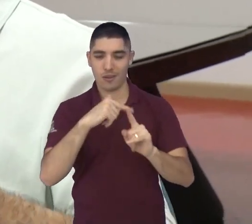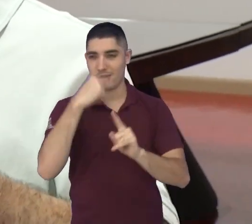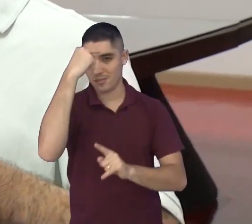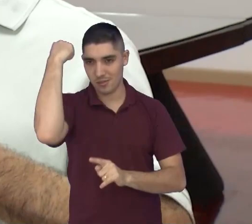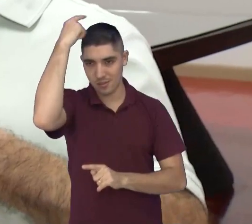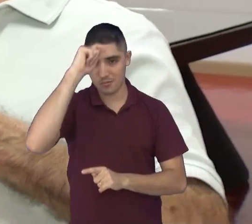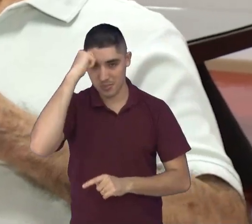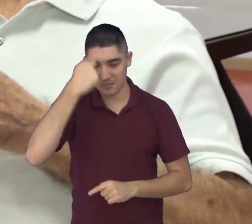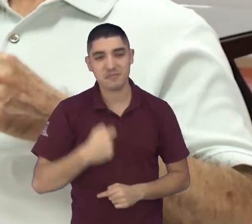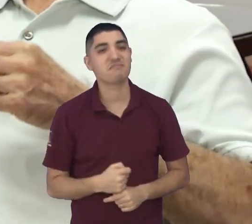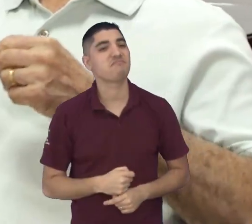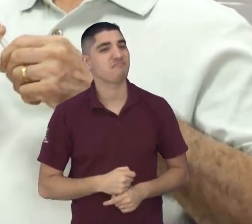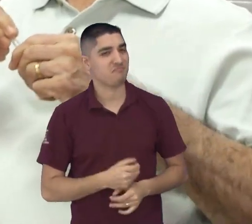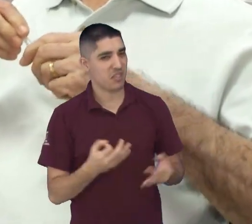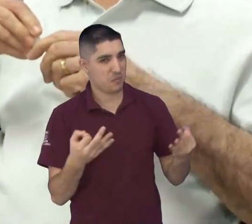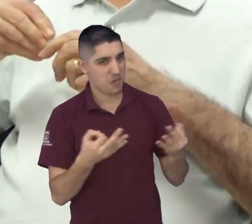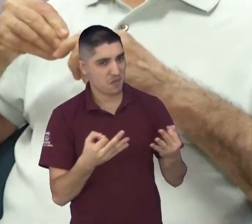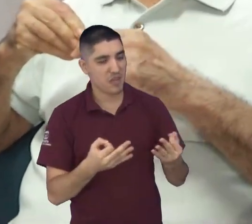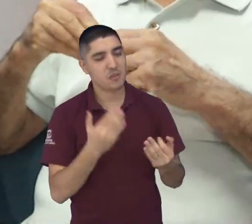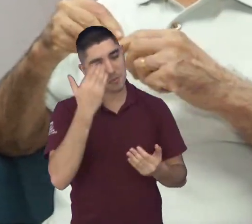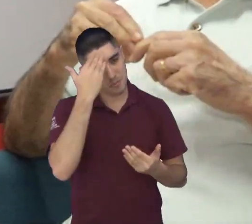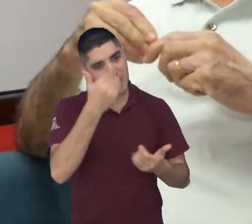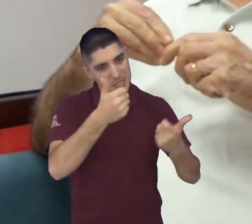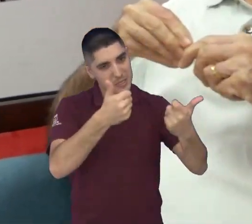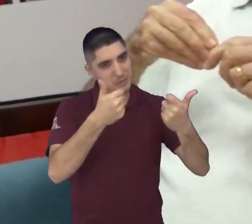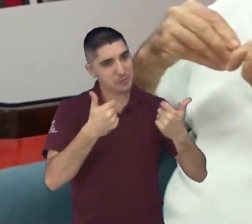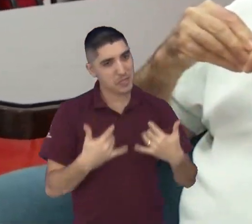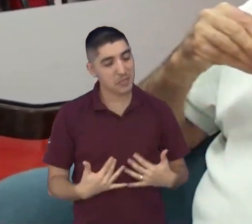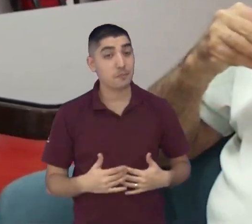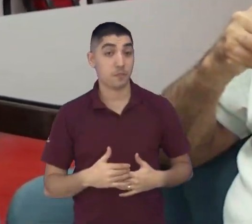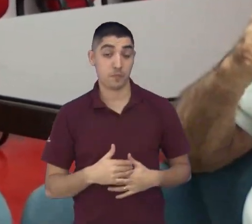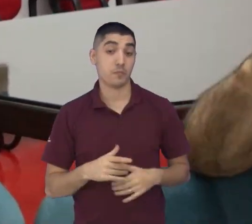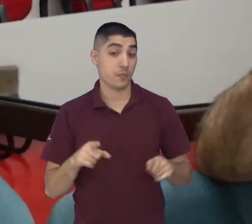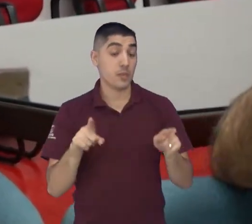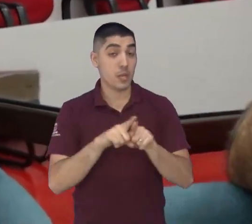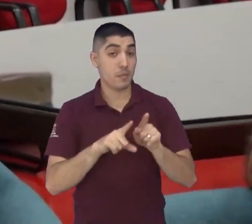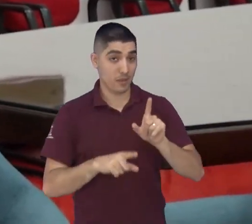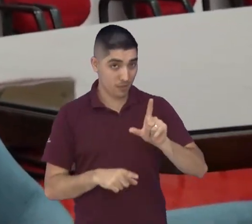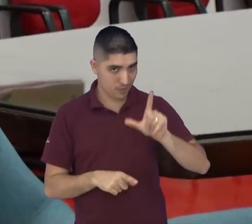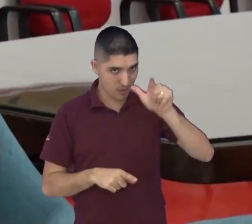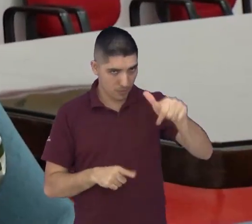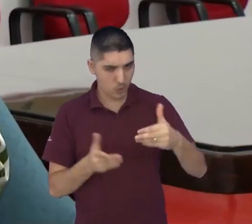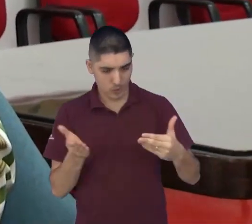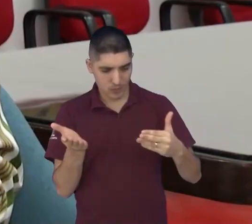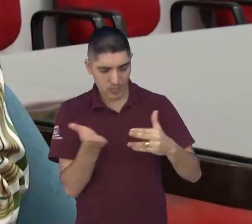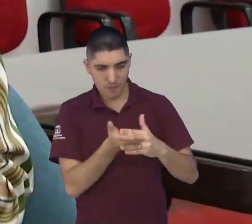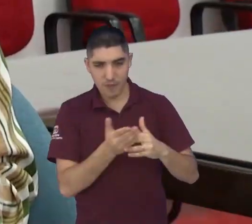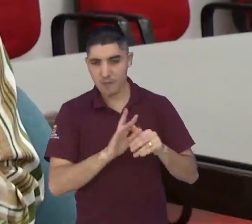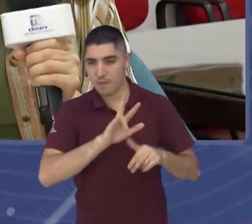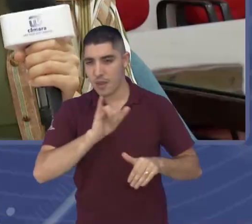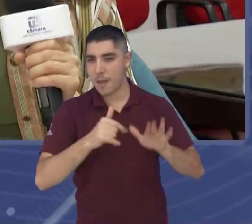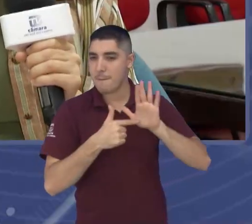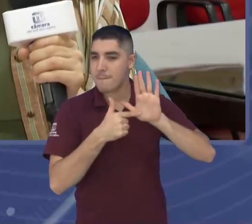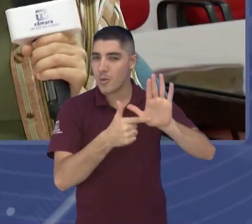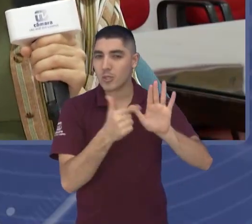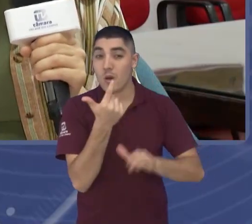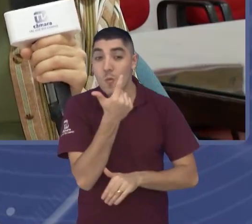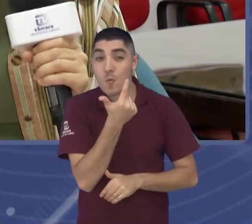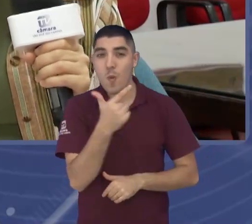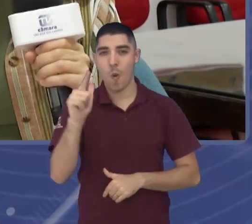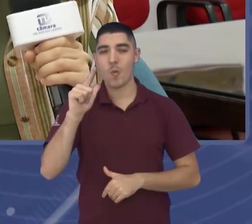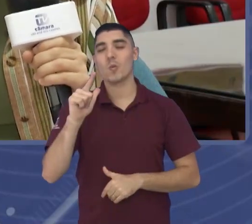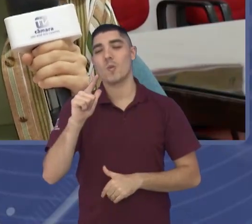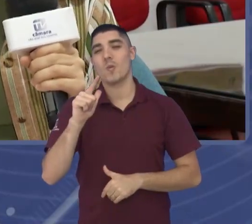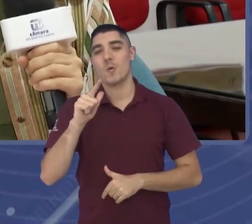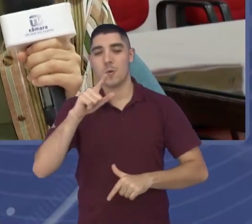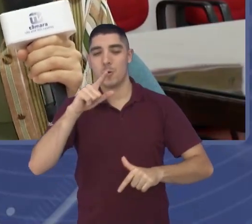Perfeito, Edu. Obrigada pela explicação. E mais à frente, inclusive, né, no próximo bloco, a gente vai ver também um material que a gente preparou, que fala sobre